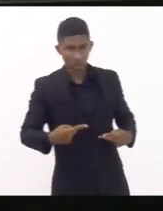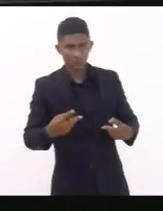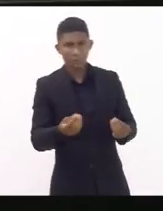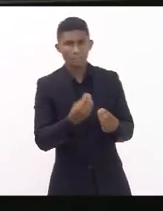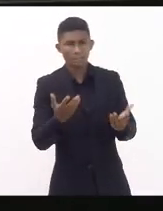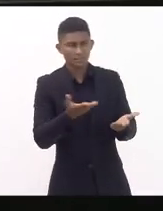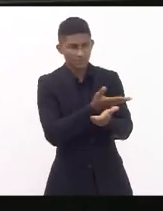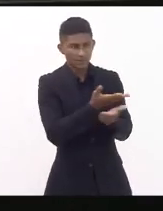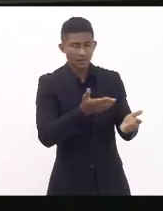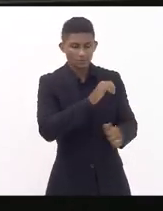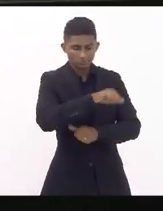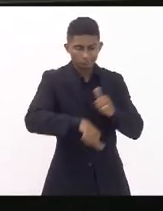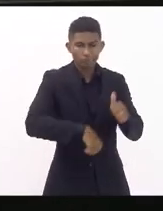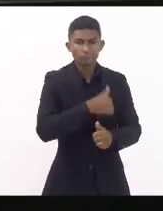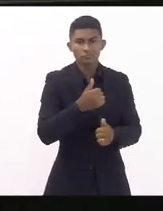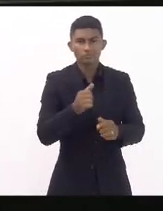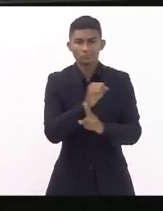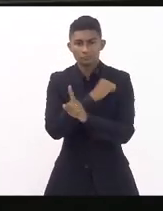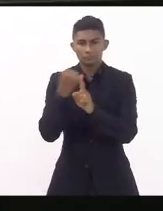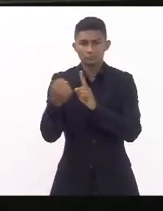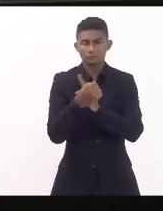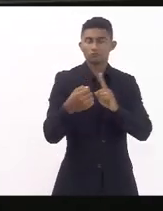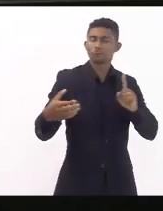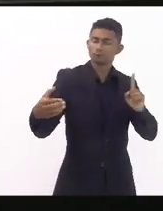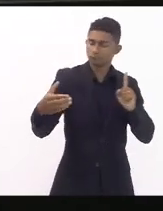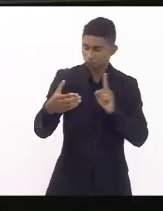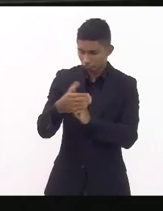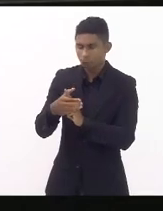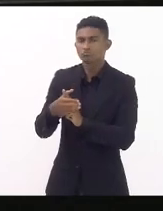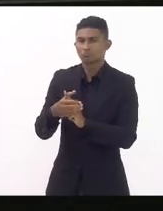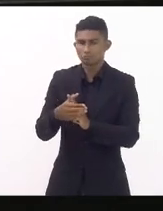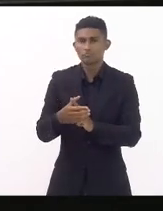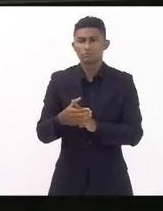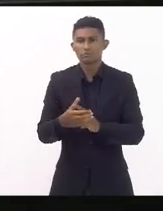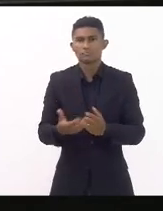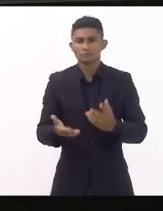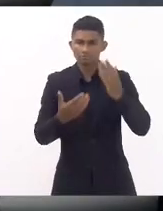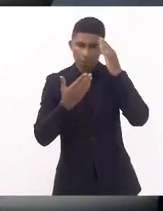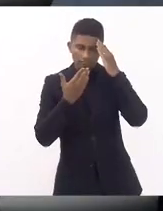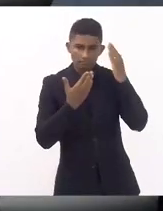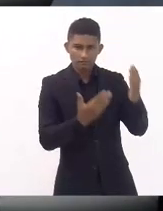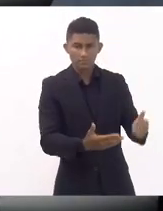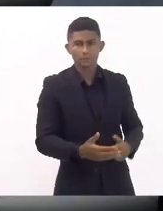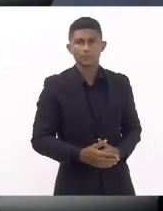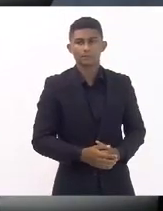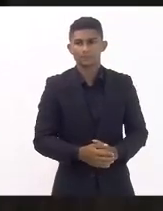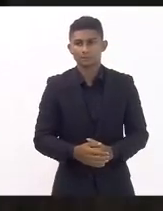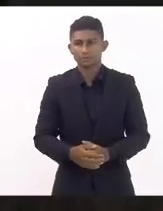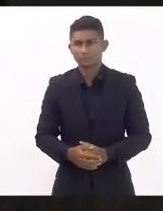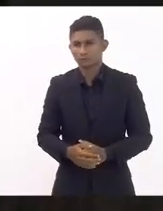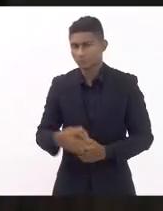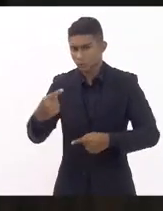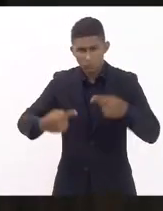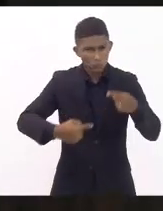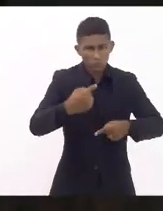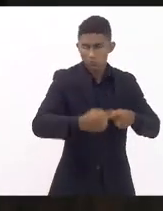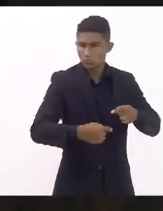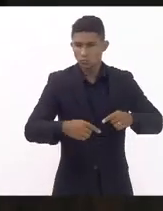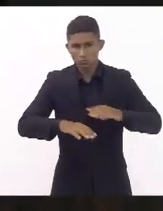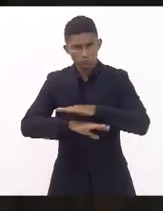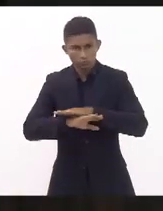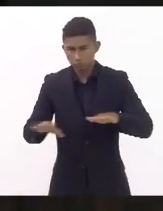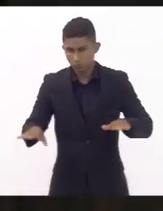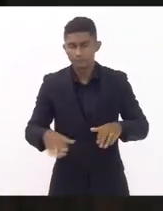indivíduos humanizados para a sociedade e que ele não tenha reinserção novamente. Muito obrigada. Não havendo quem queira discutir, encerrada a